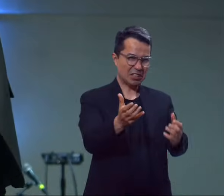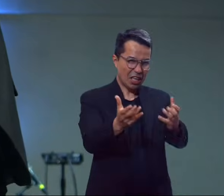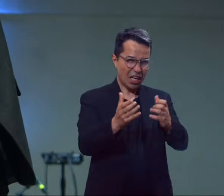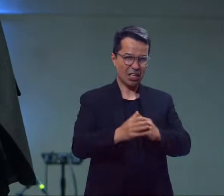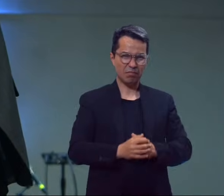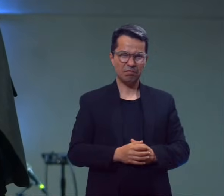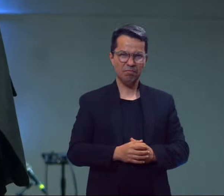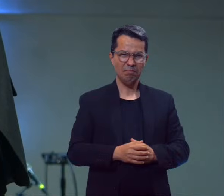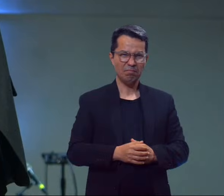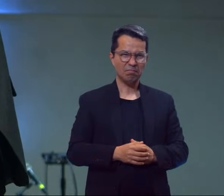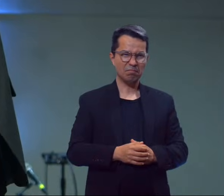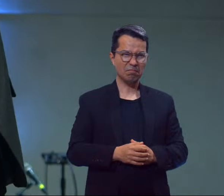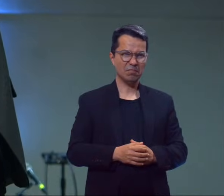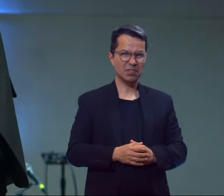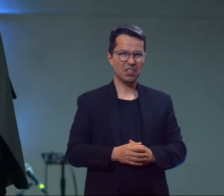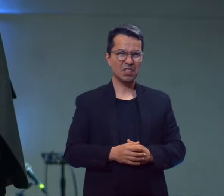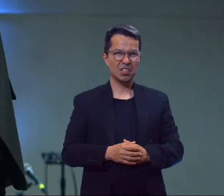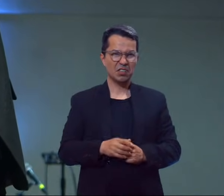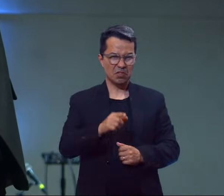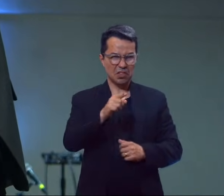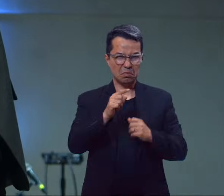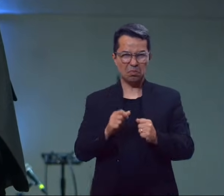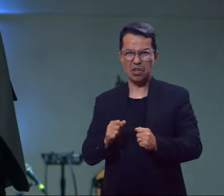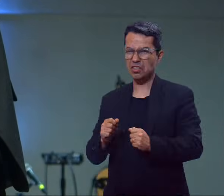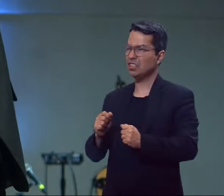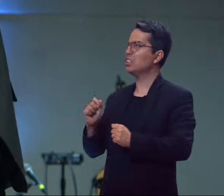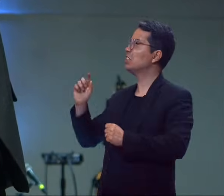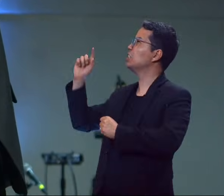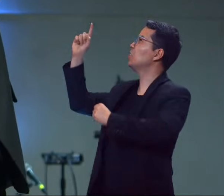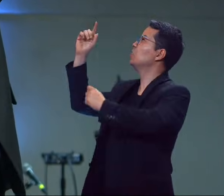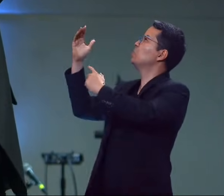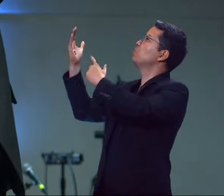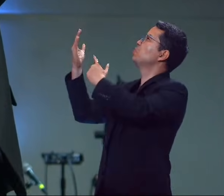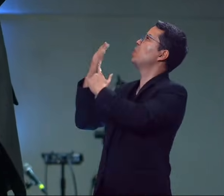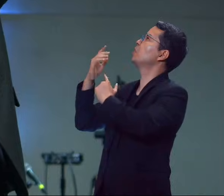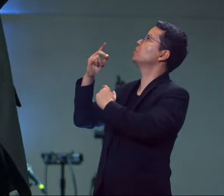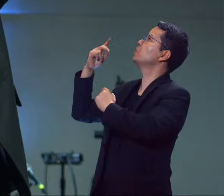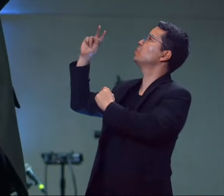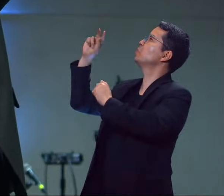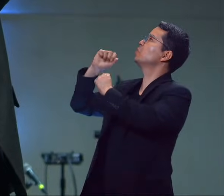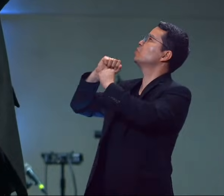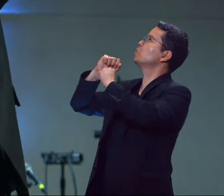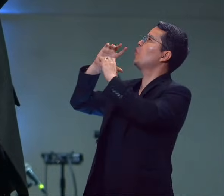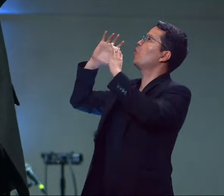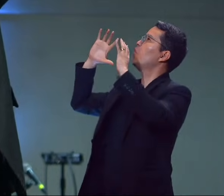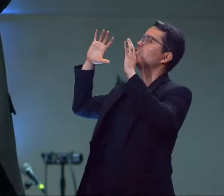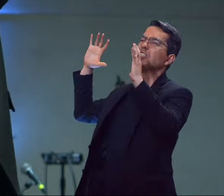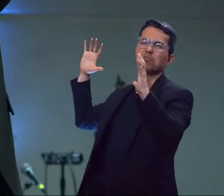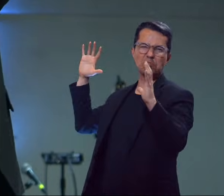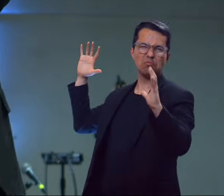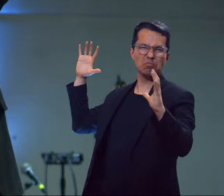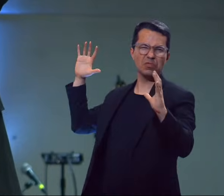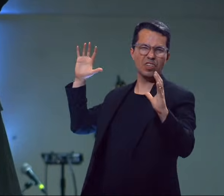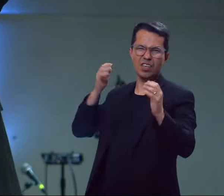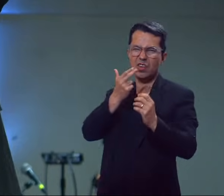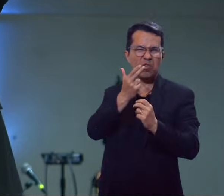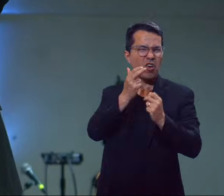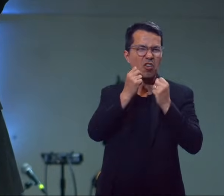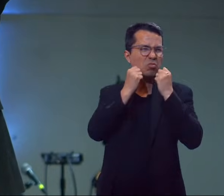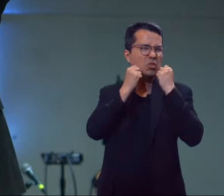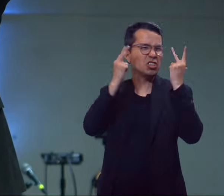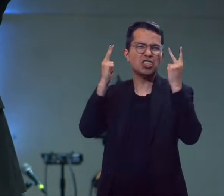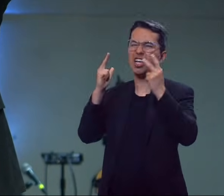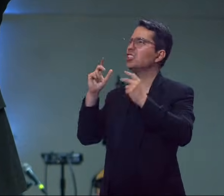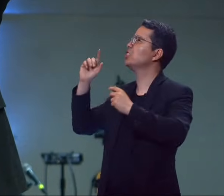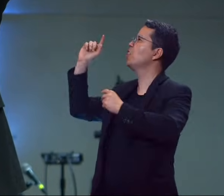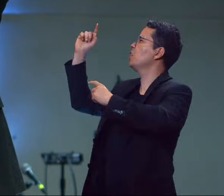Então fala assim: Deus, me mostra a sua glória hoje. Me mostra a sua glória. Me mostra a sua